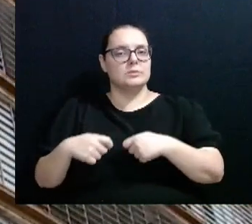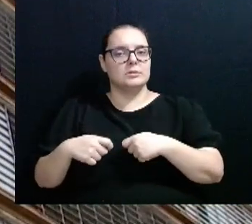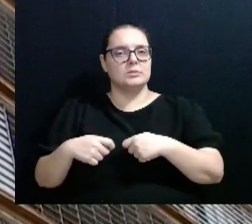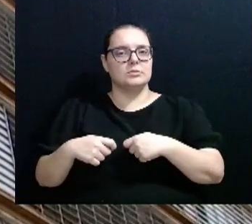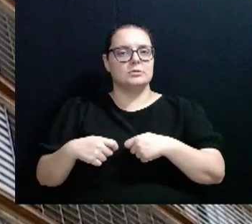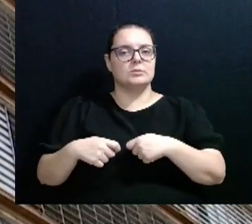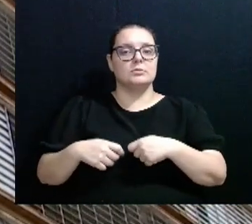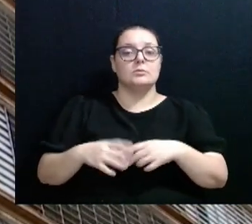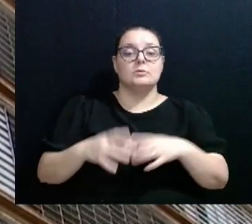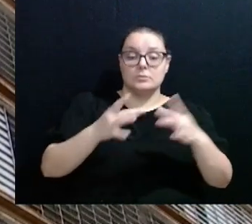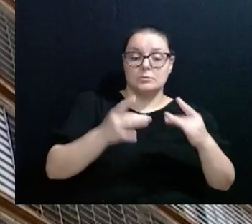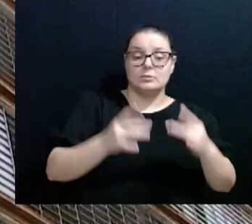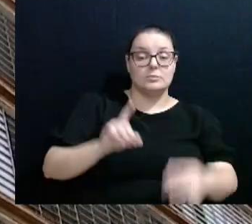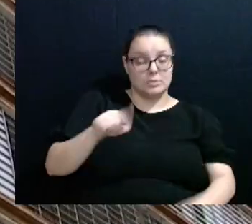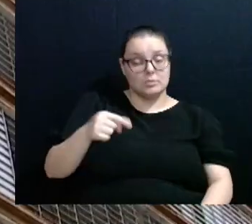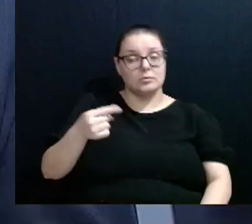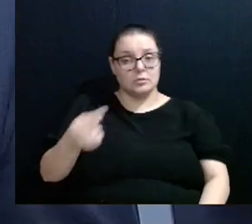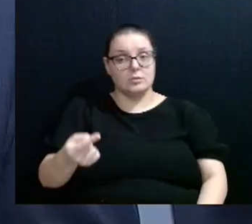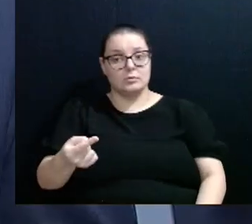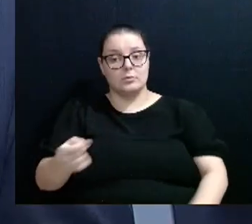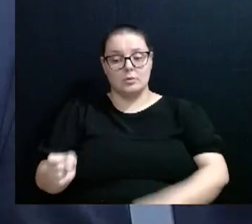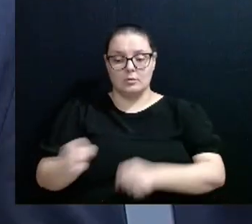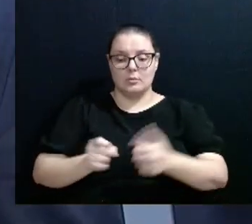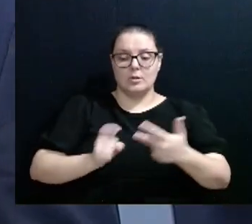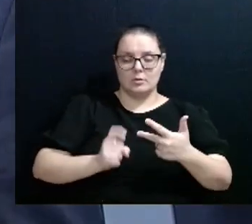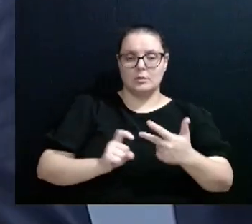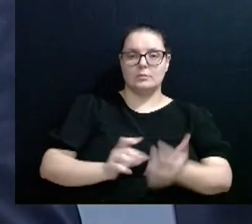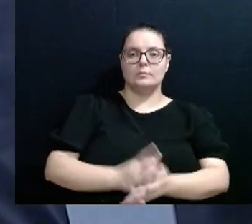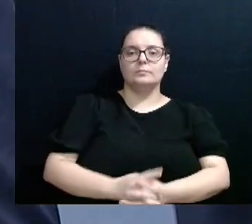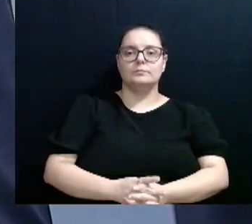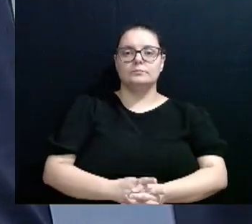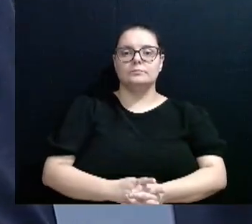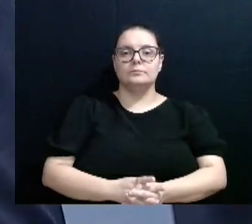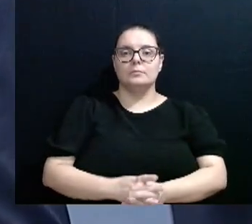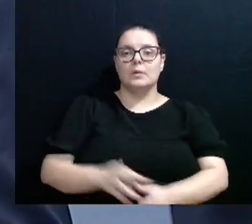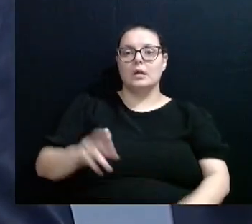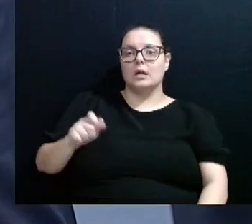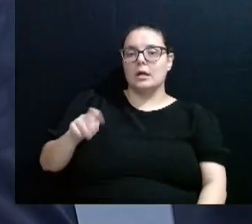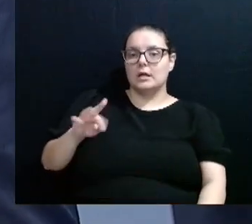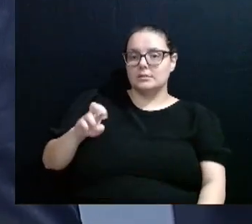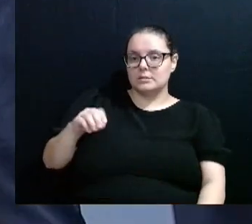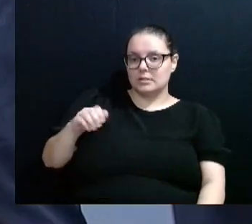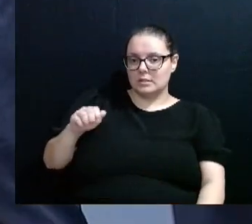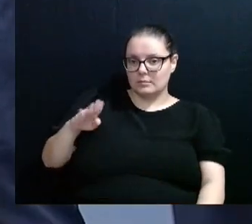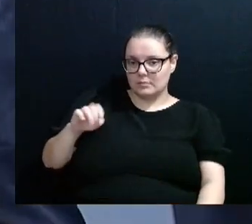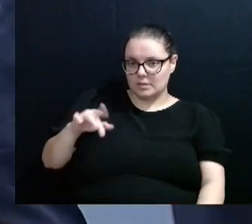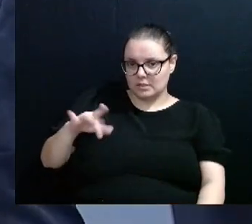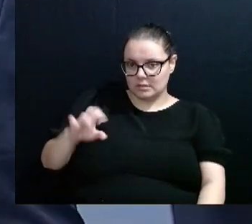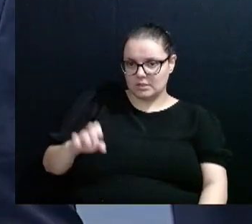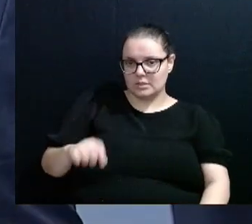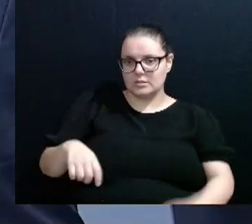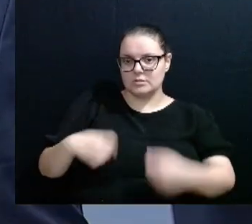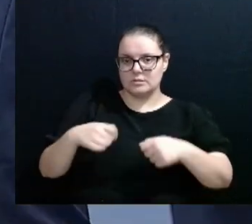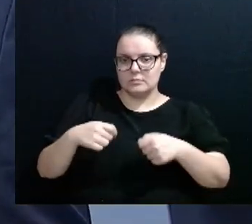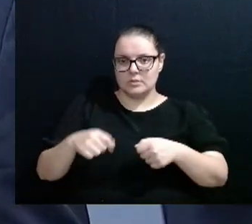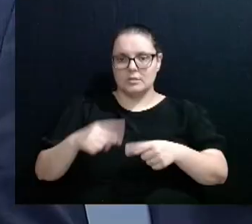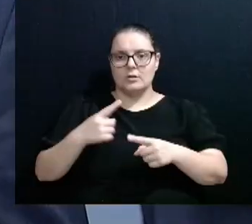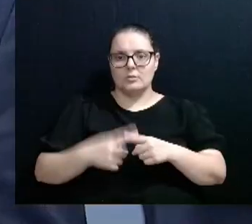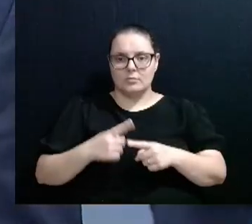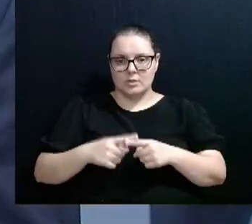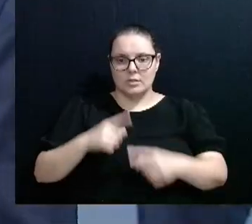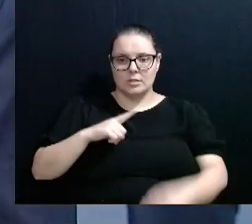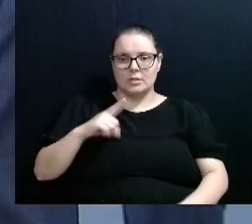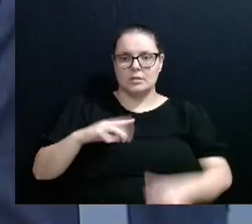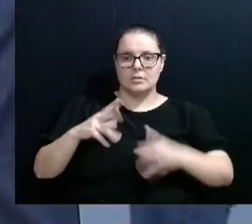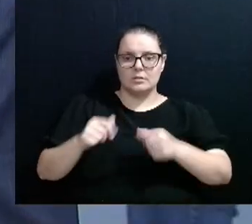definição posterior pelo Poder Executivo. A rastreabilidade, ela se faz necessário porque existe todo um rastro